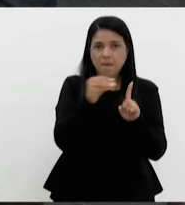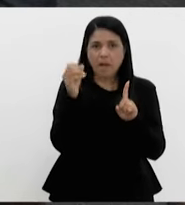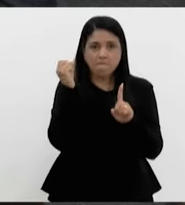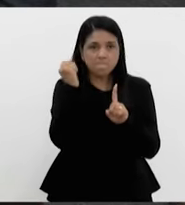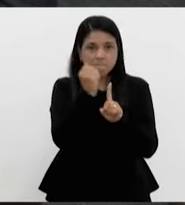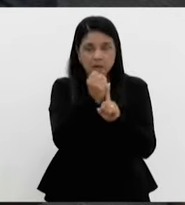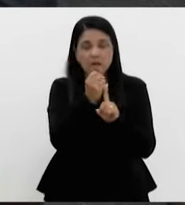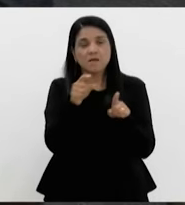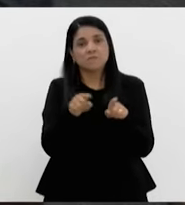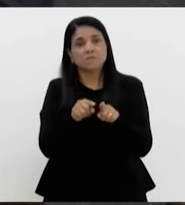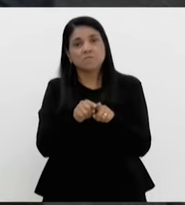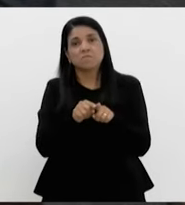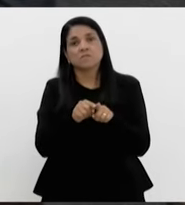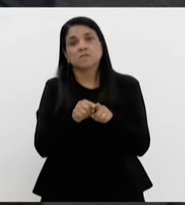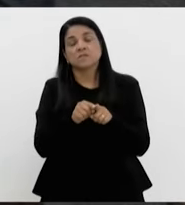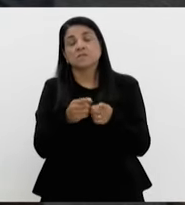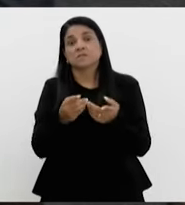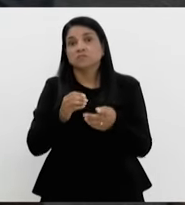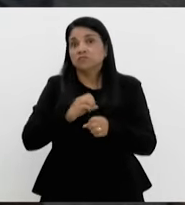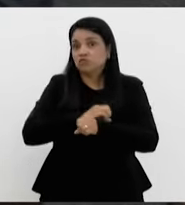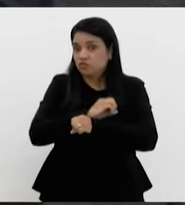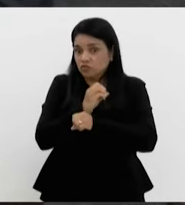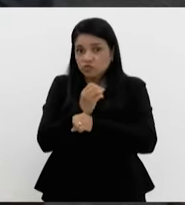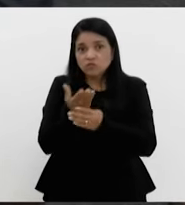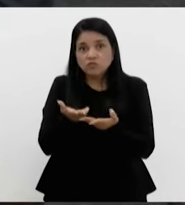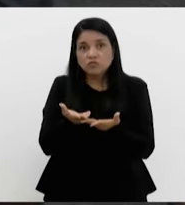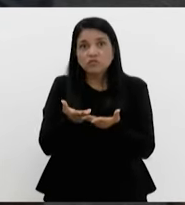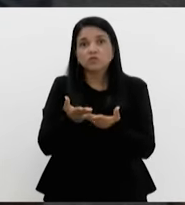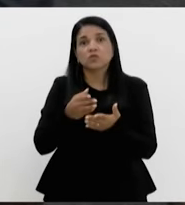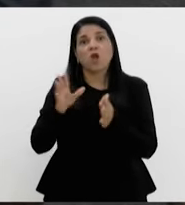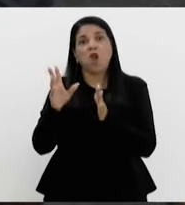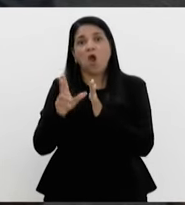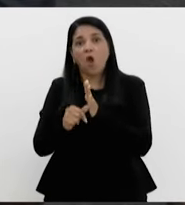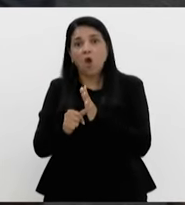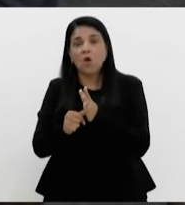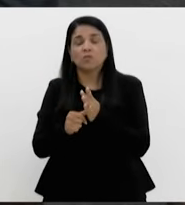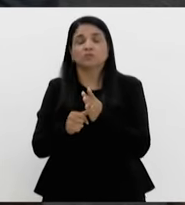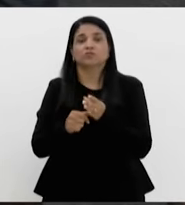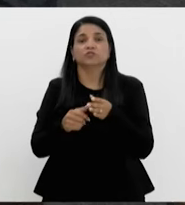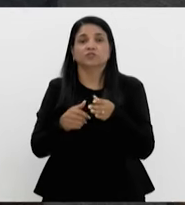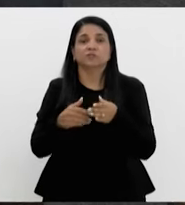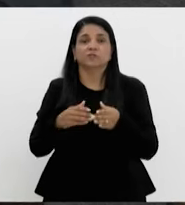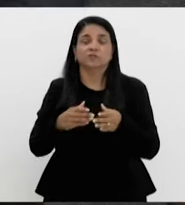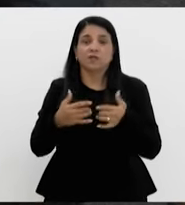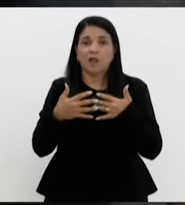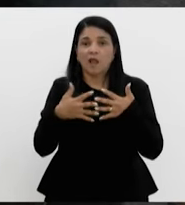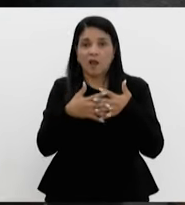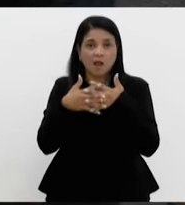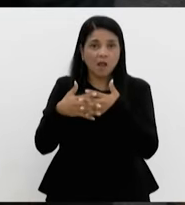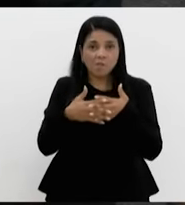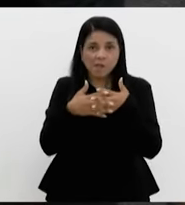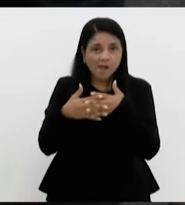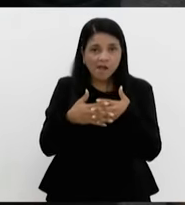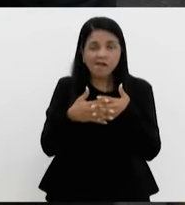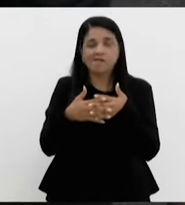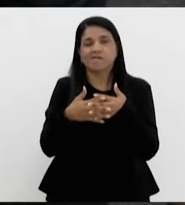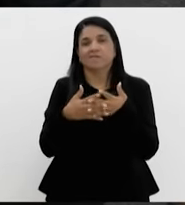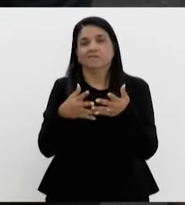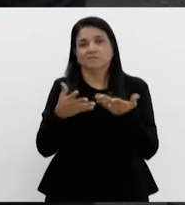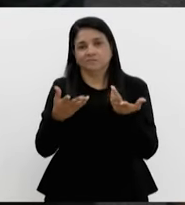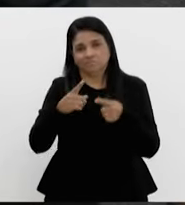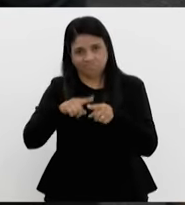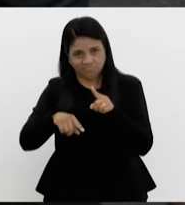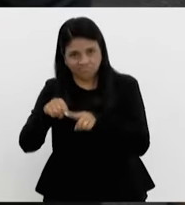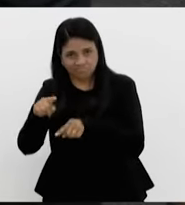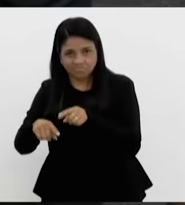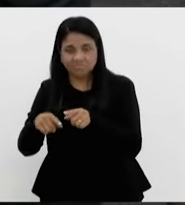do dia, que todos esses casos, o roubo de carga, que por certo agora vai ter um aumento, as mudanças